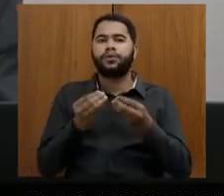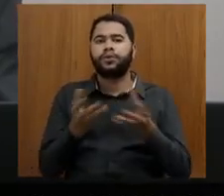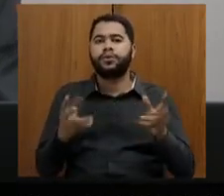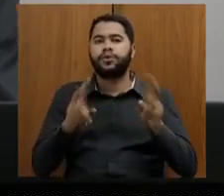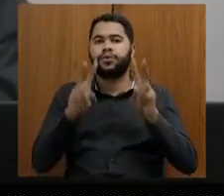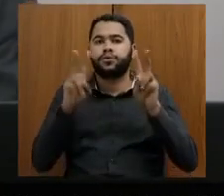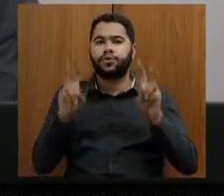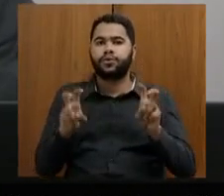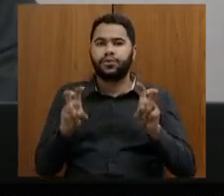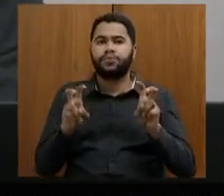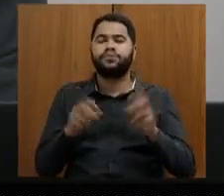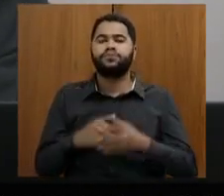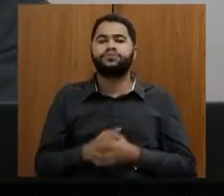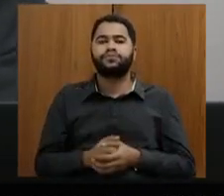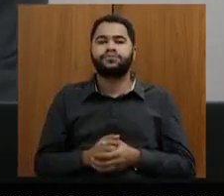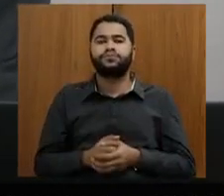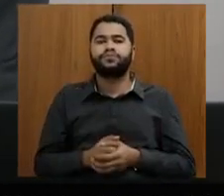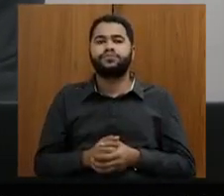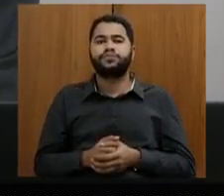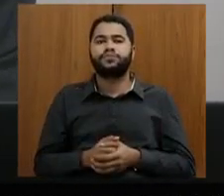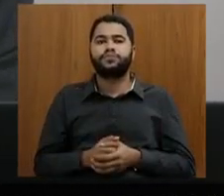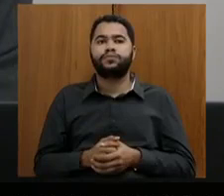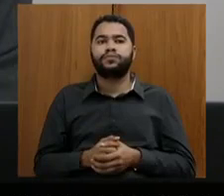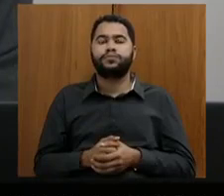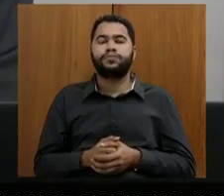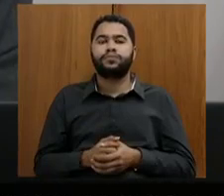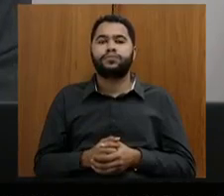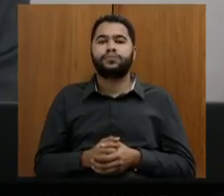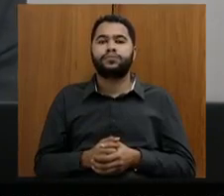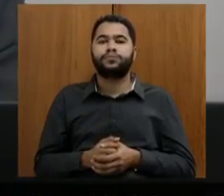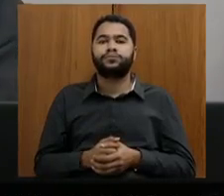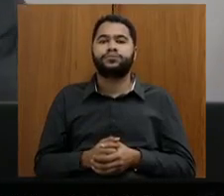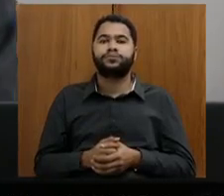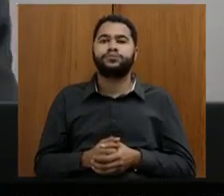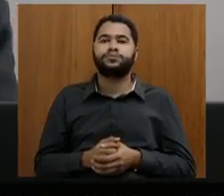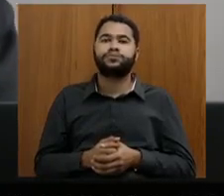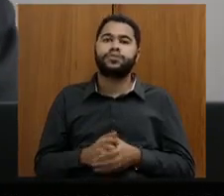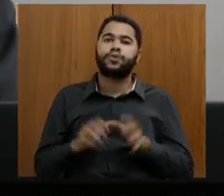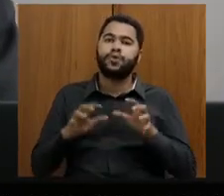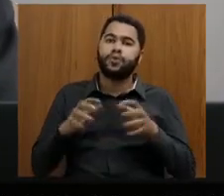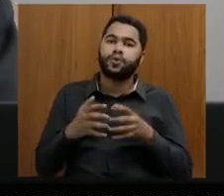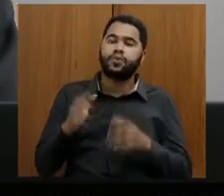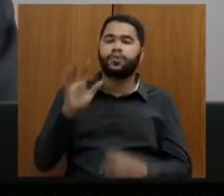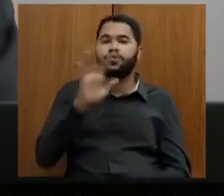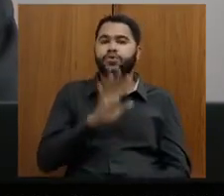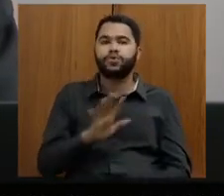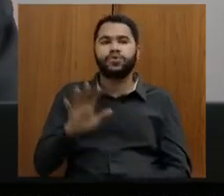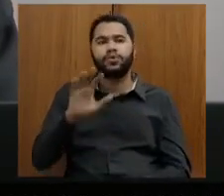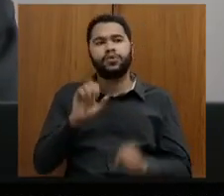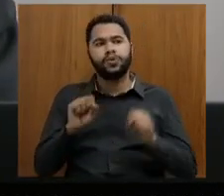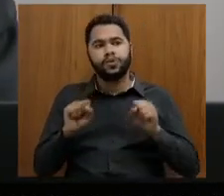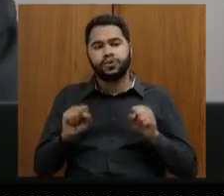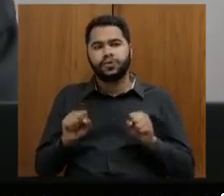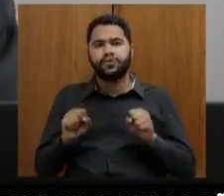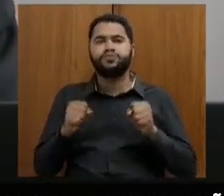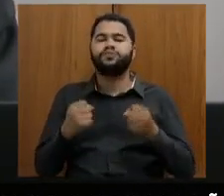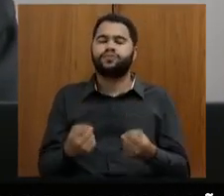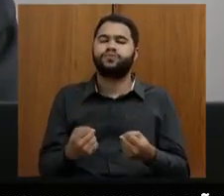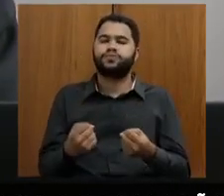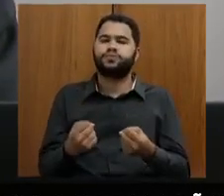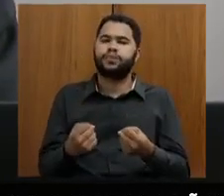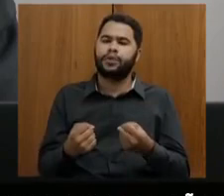conta sobre a sua pasta para que a o comando-geral da Polícia Militar intensifique